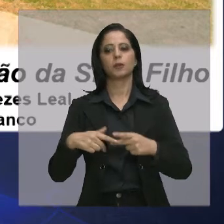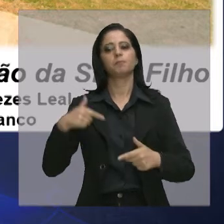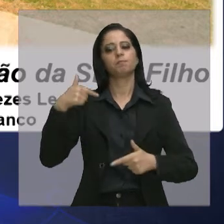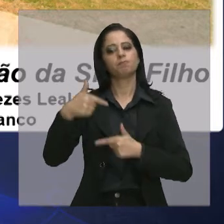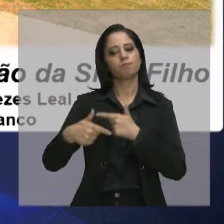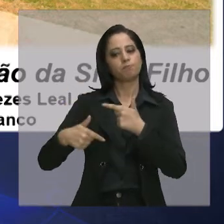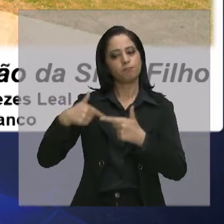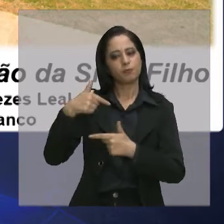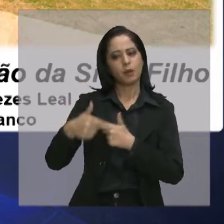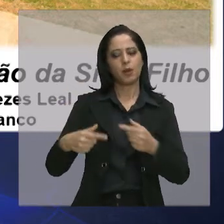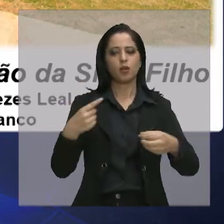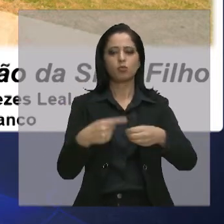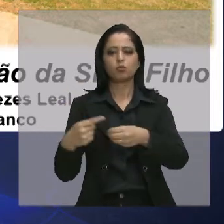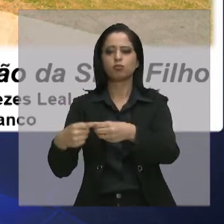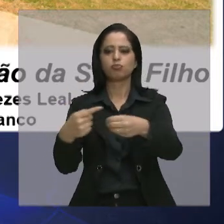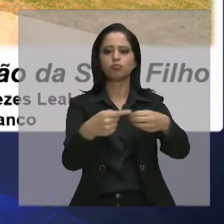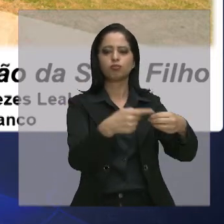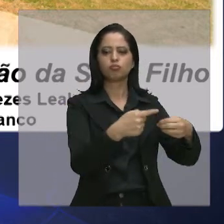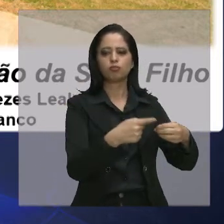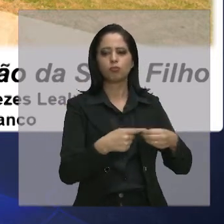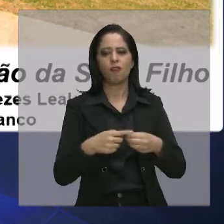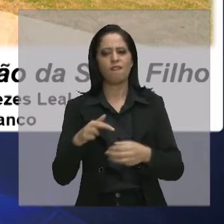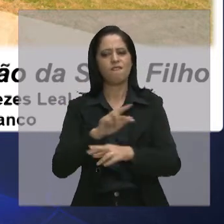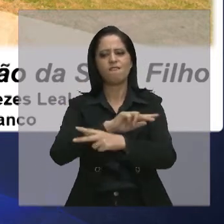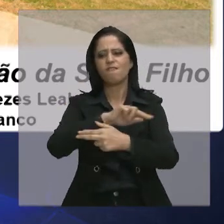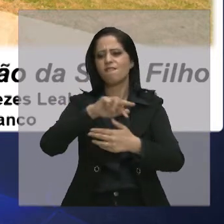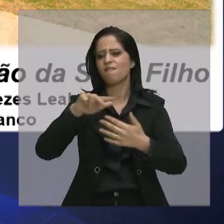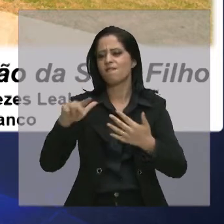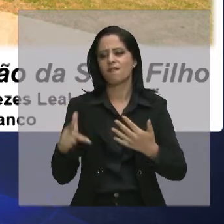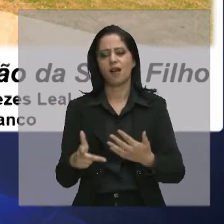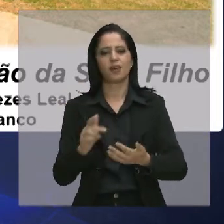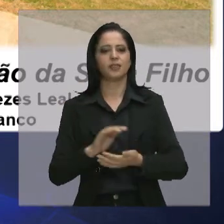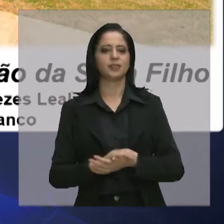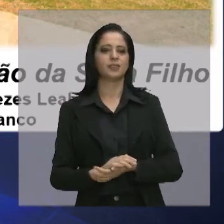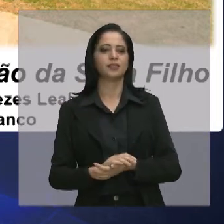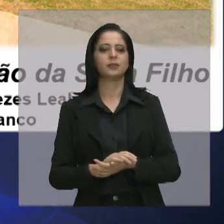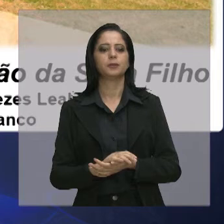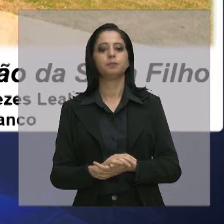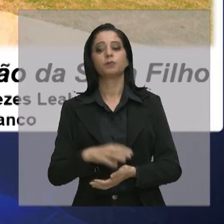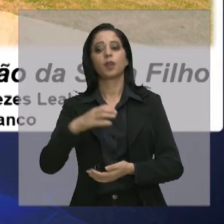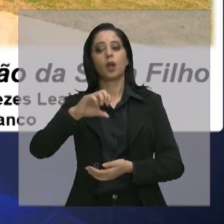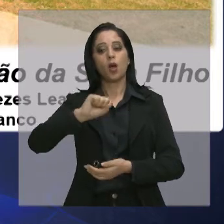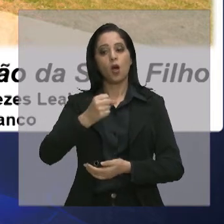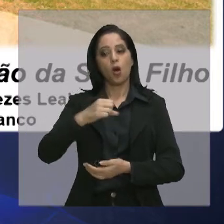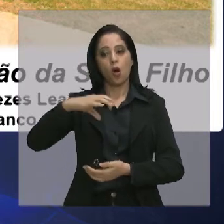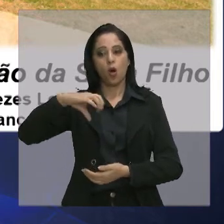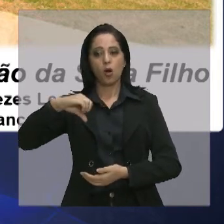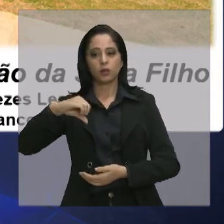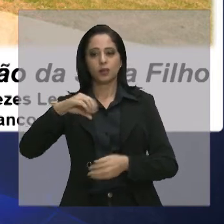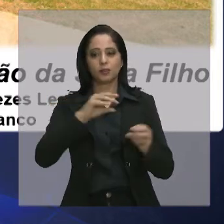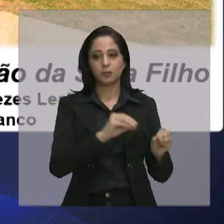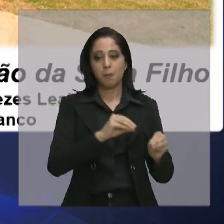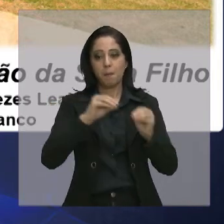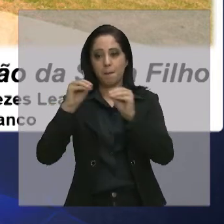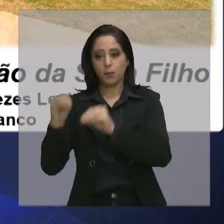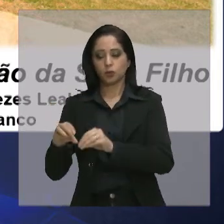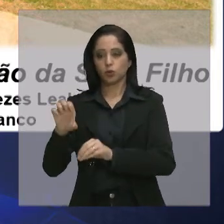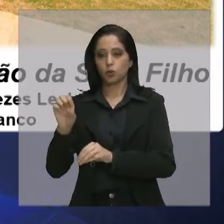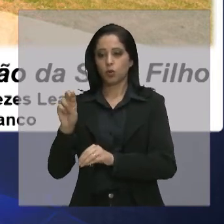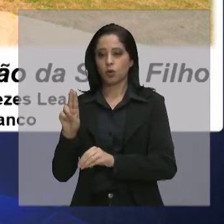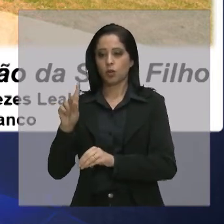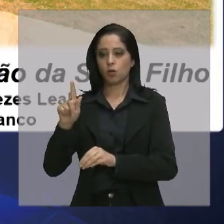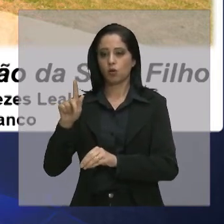vários municípios, dos vários prédios. Em 89, mudou-se para o distrito de Eugênio de